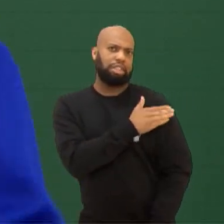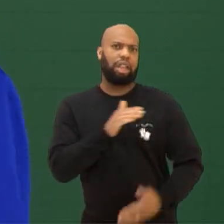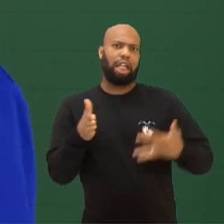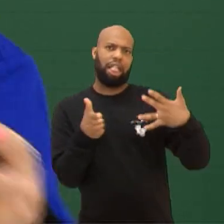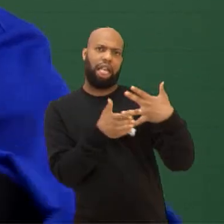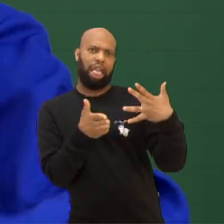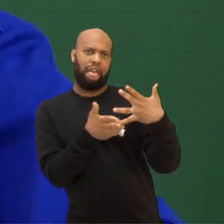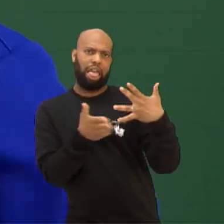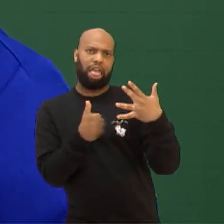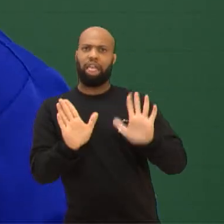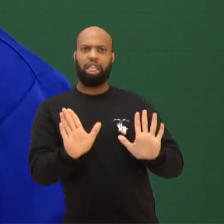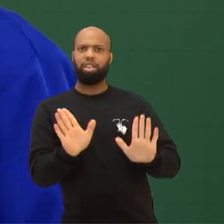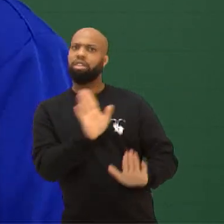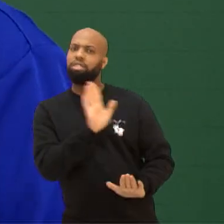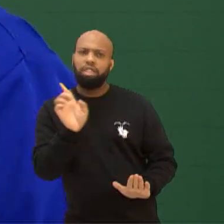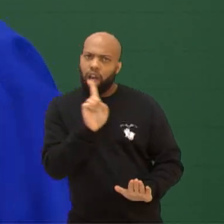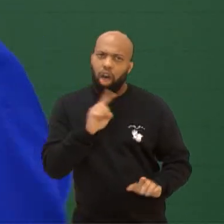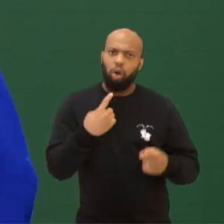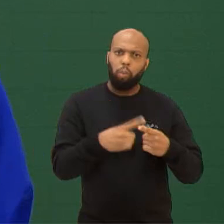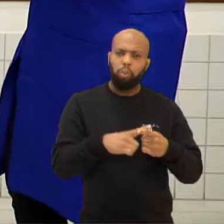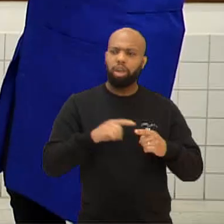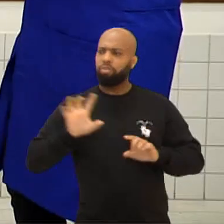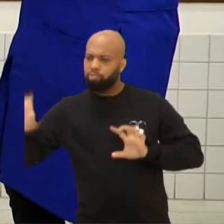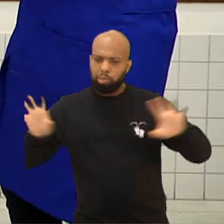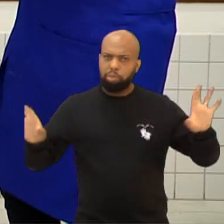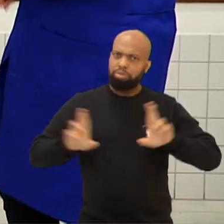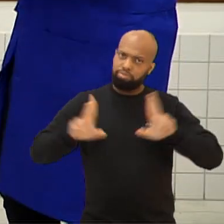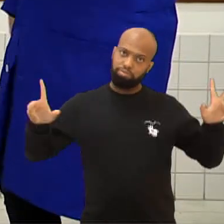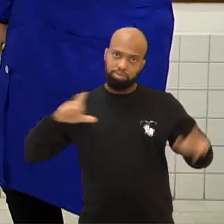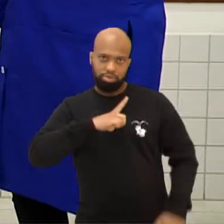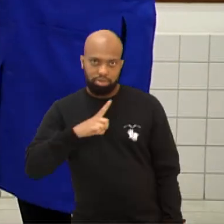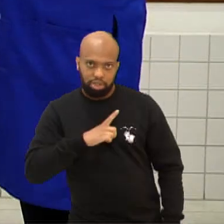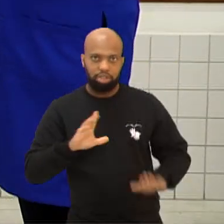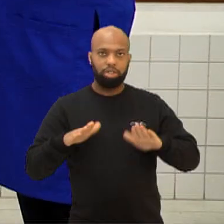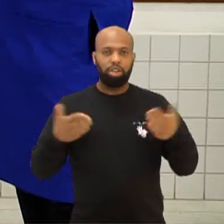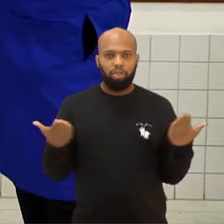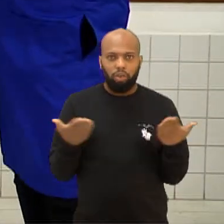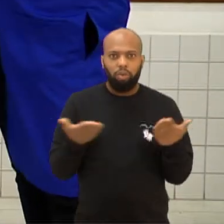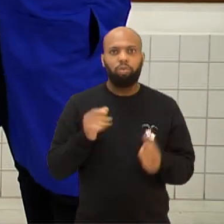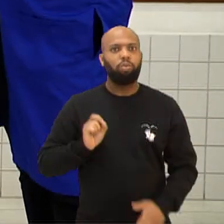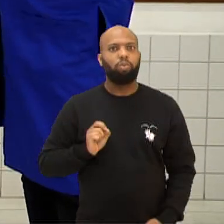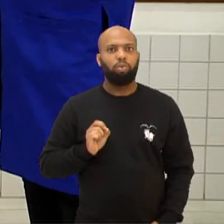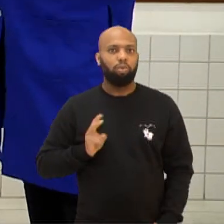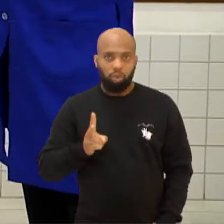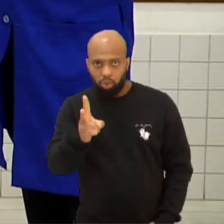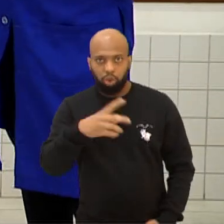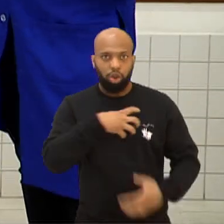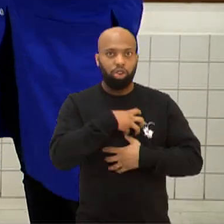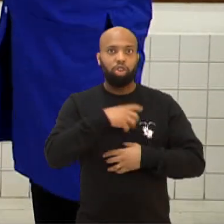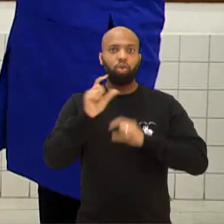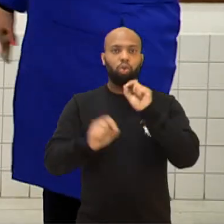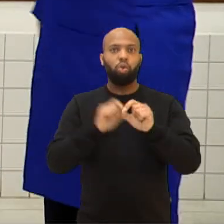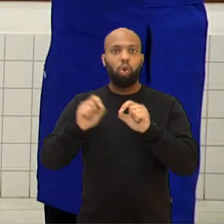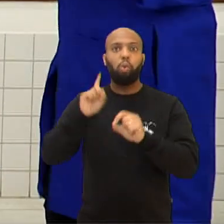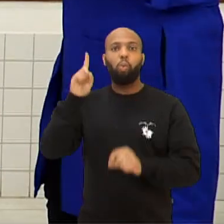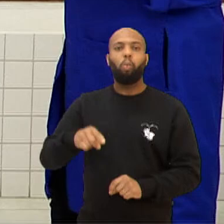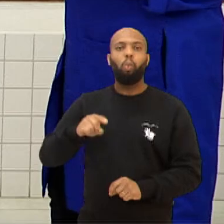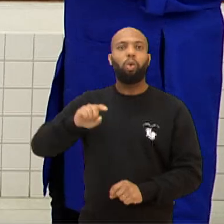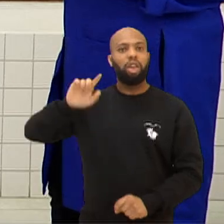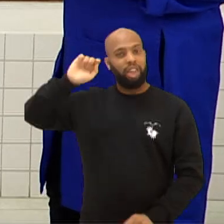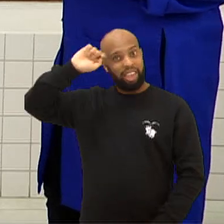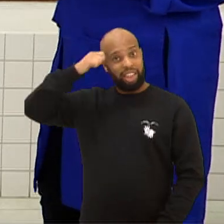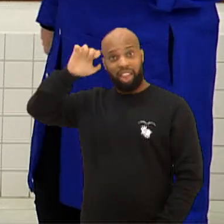porque um ou outro, de maneira diferente, se apresenta. Na continuação, vamos agora falar da urbanização africana. Quer pegar lá,